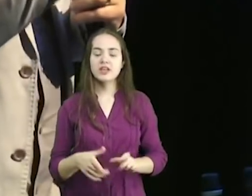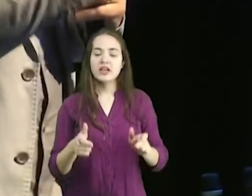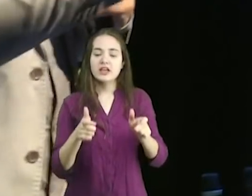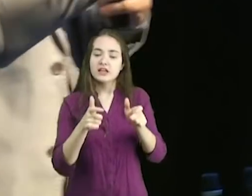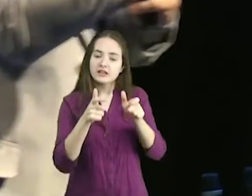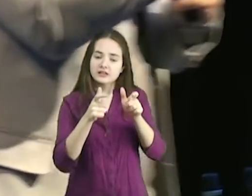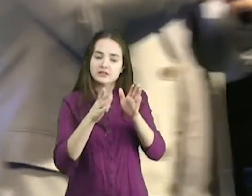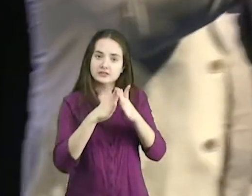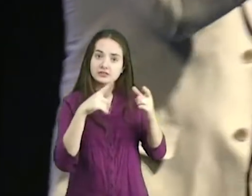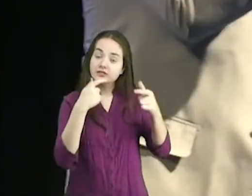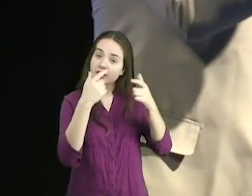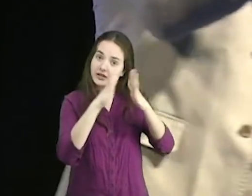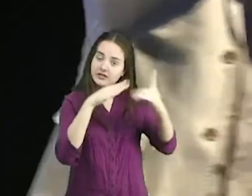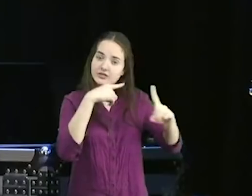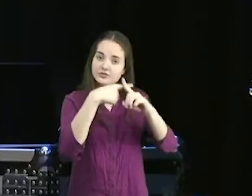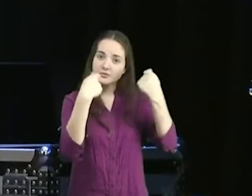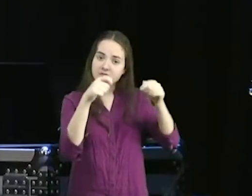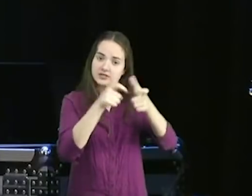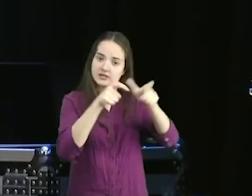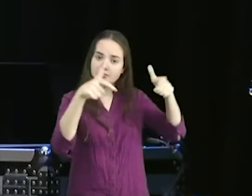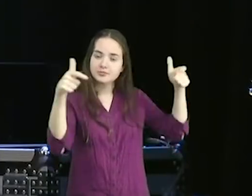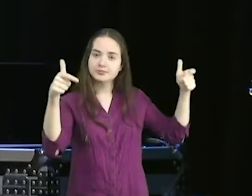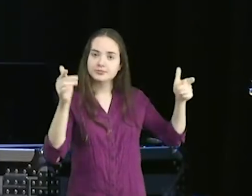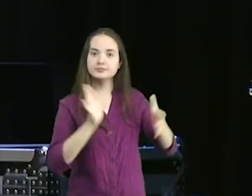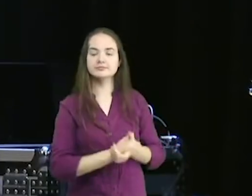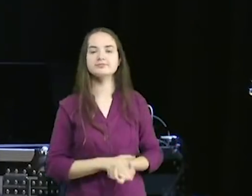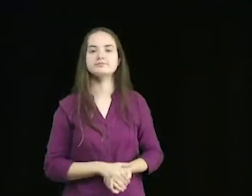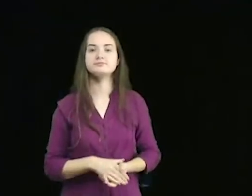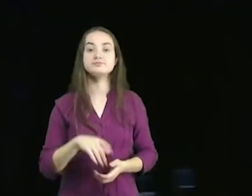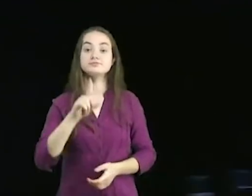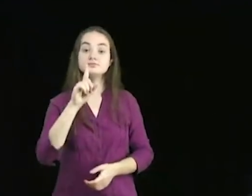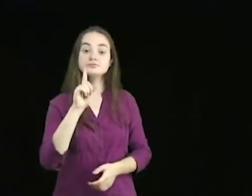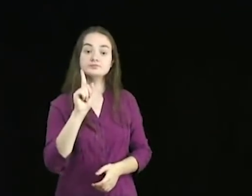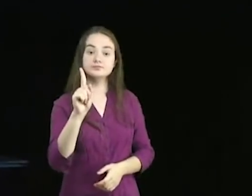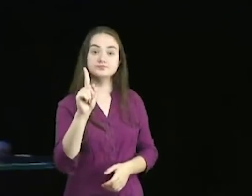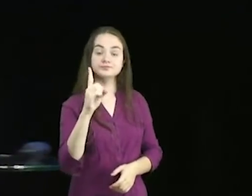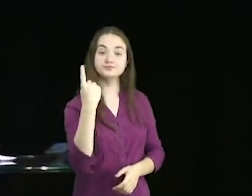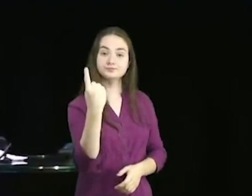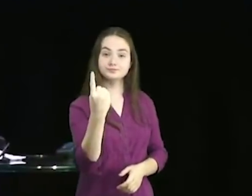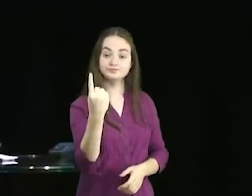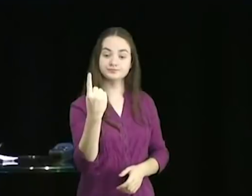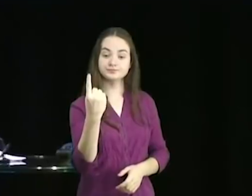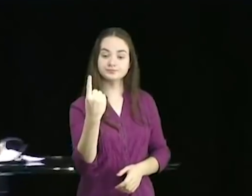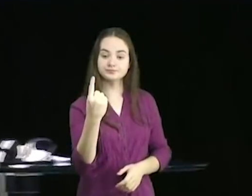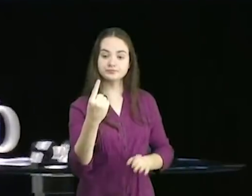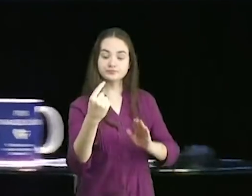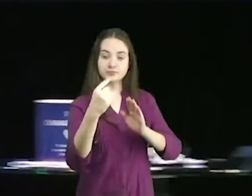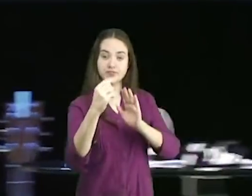Uma dos cinco pilares da volta de Cristo é o quê? O evangelho do reino será pregado a toda